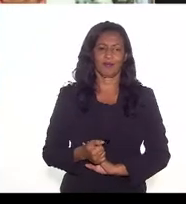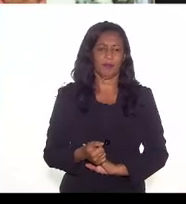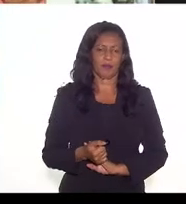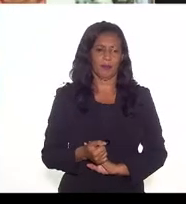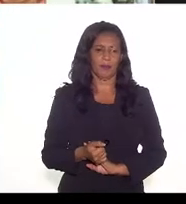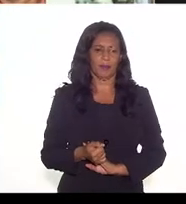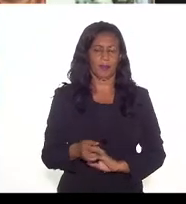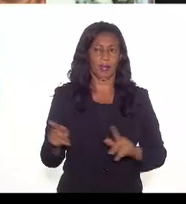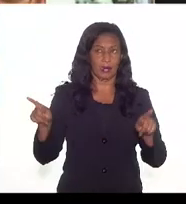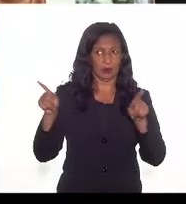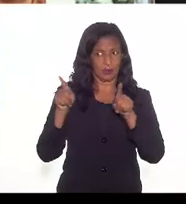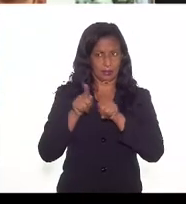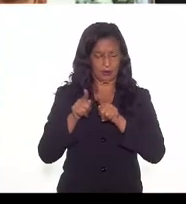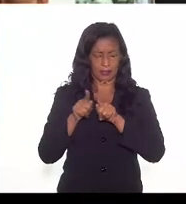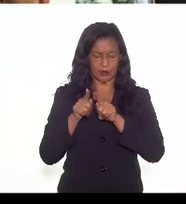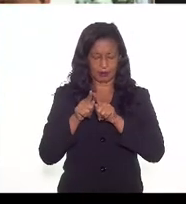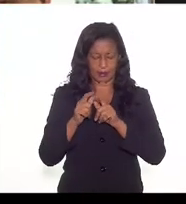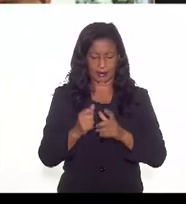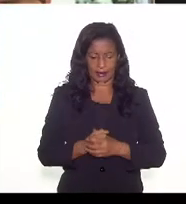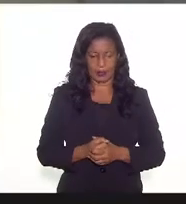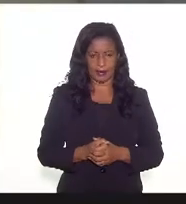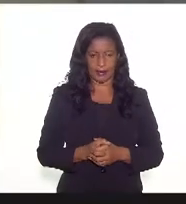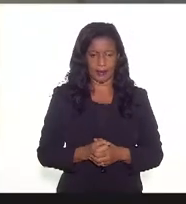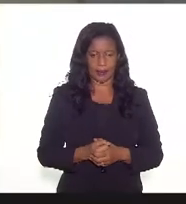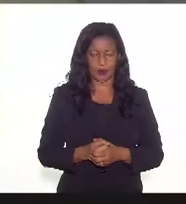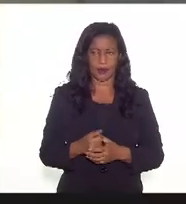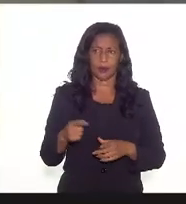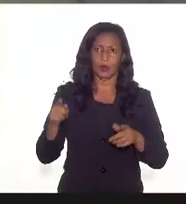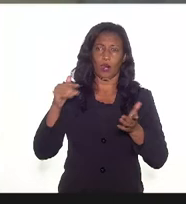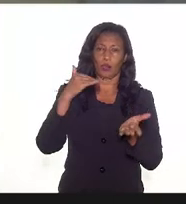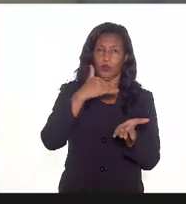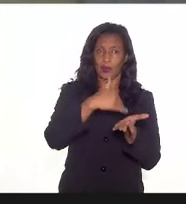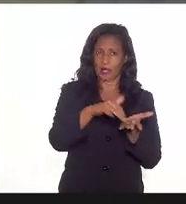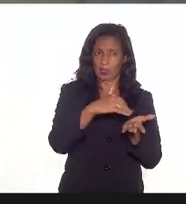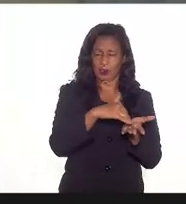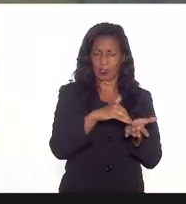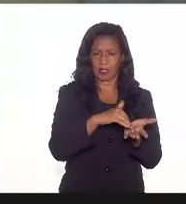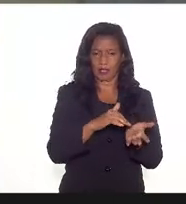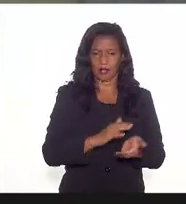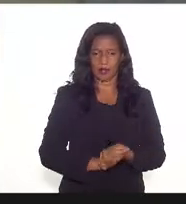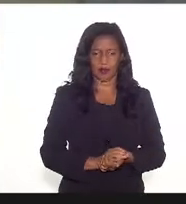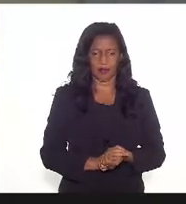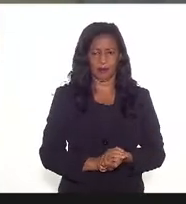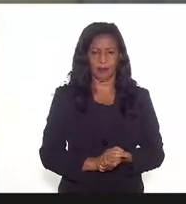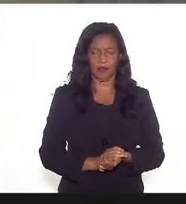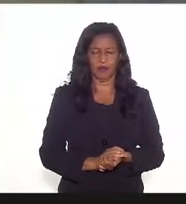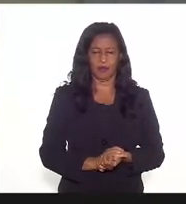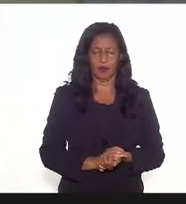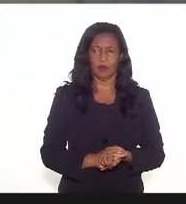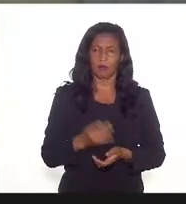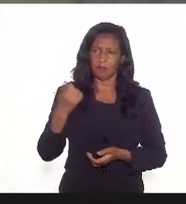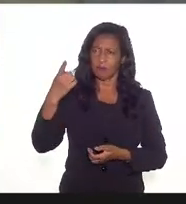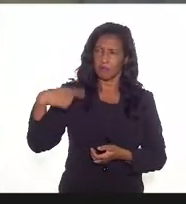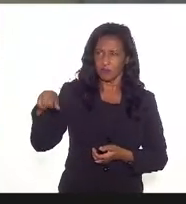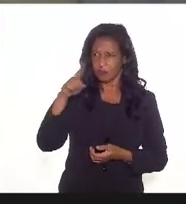também englobaria o próprio secretário, não é possível